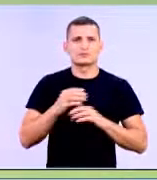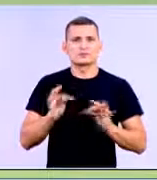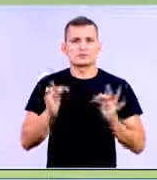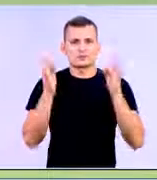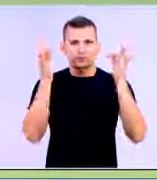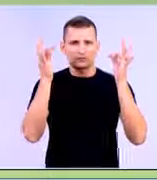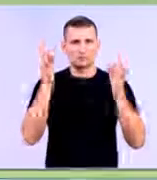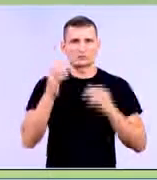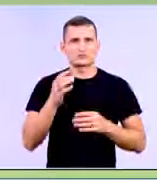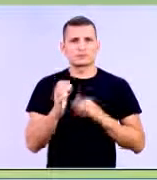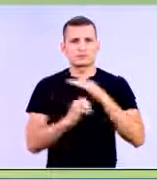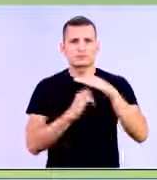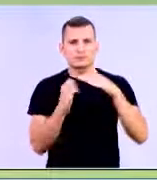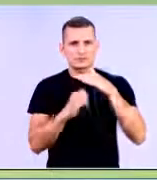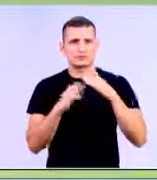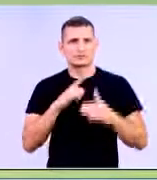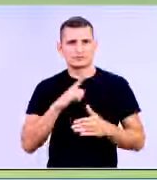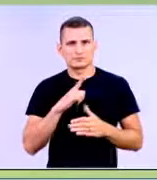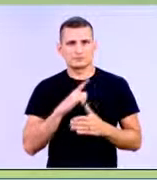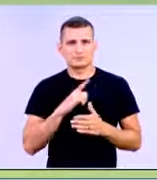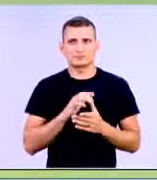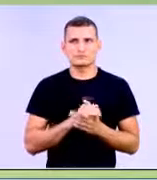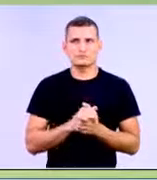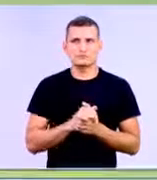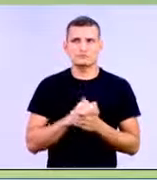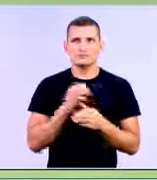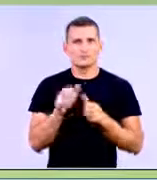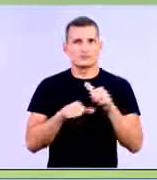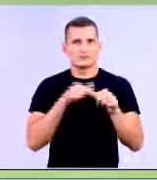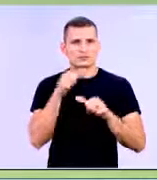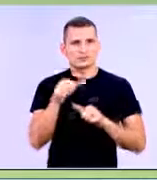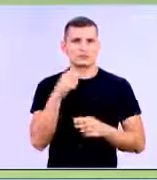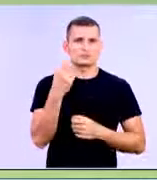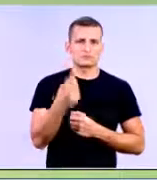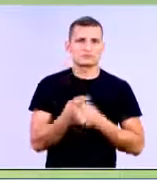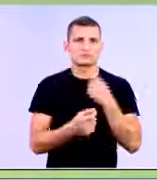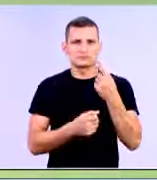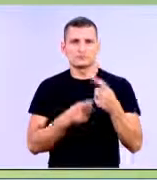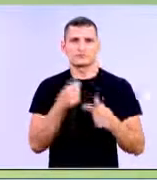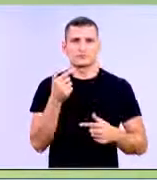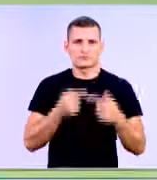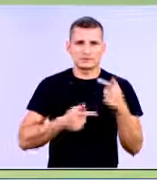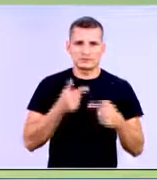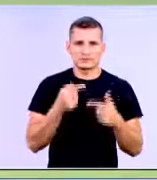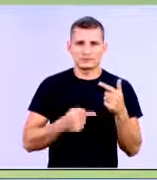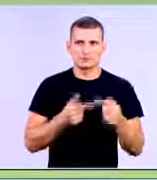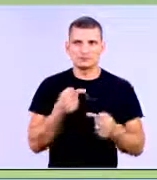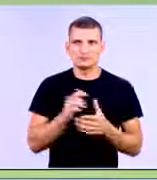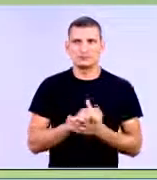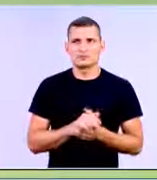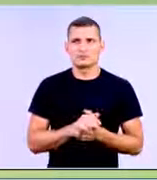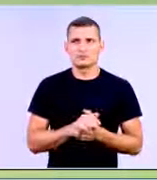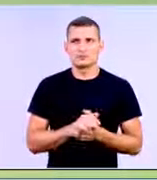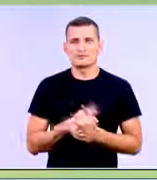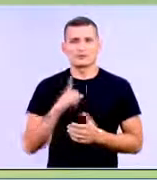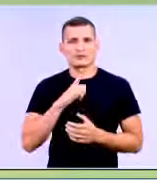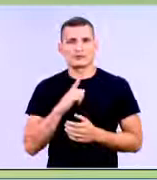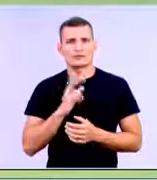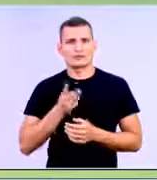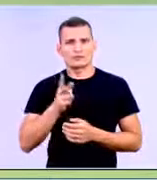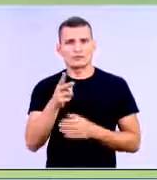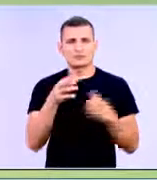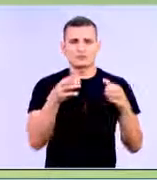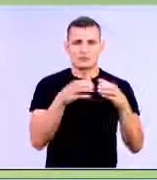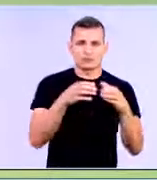tecnológicos que a empresa contém, a atualização periodicamente dessa política, manter um grupo ou pessoas